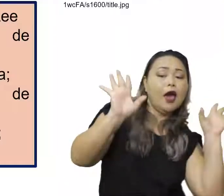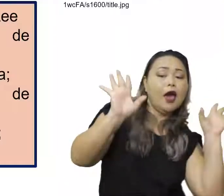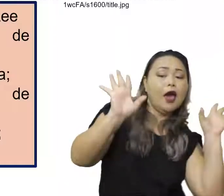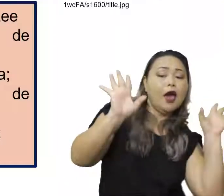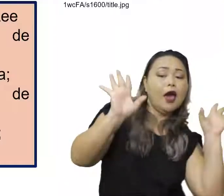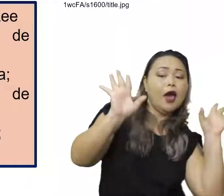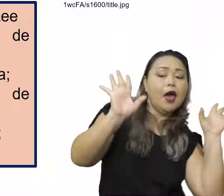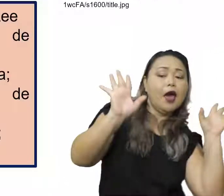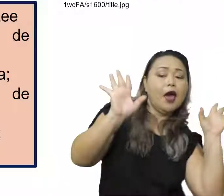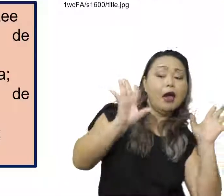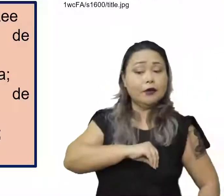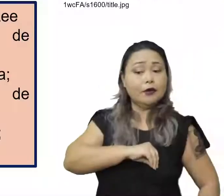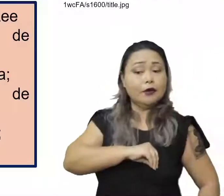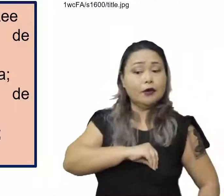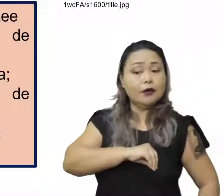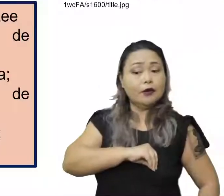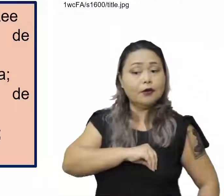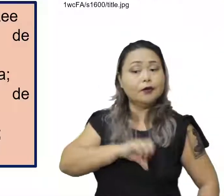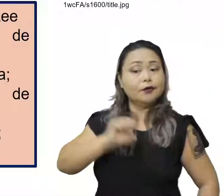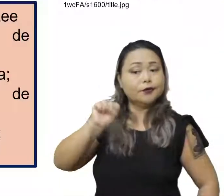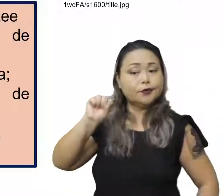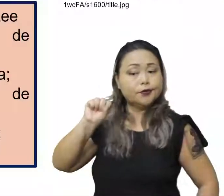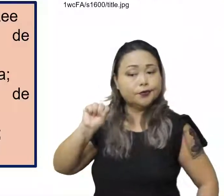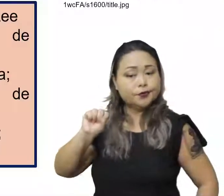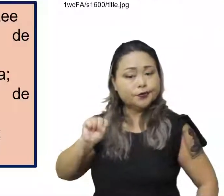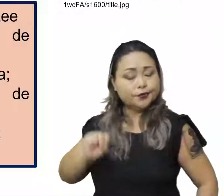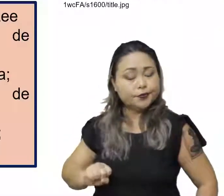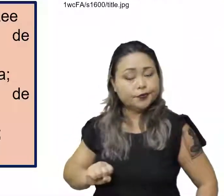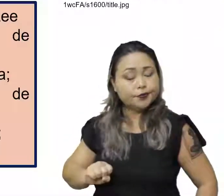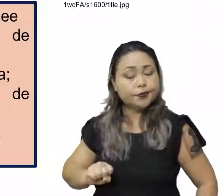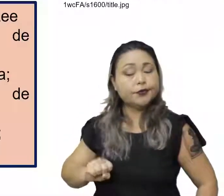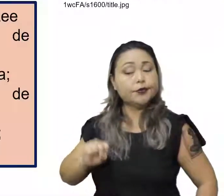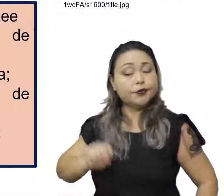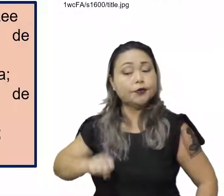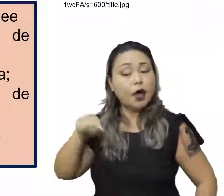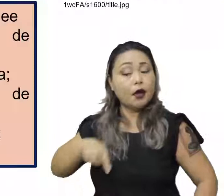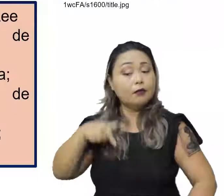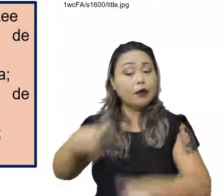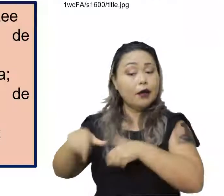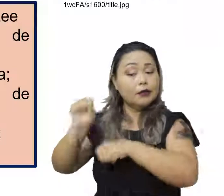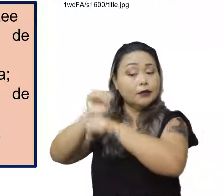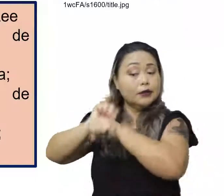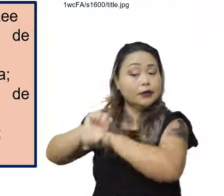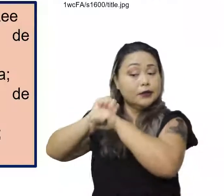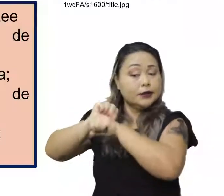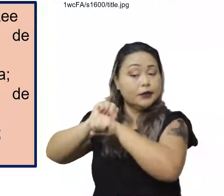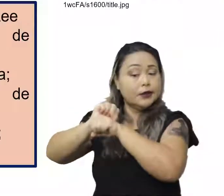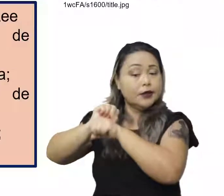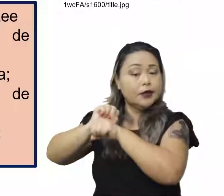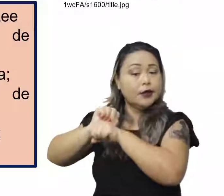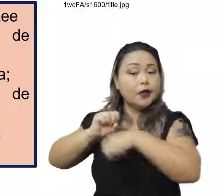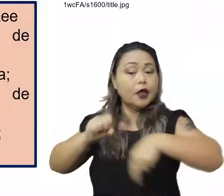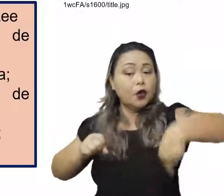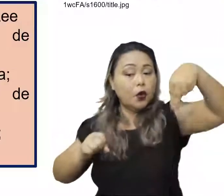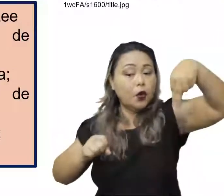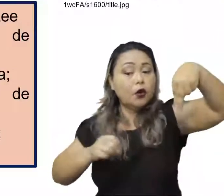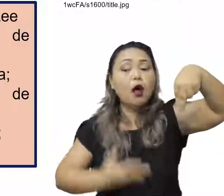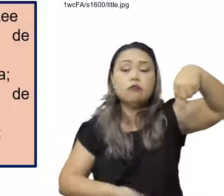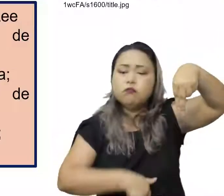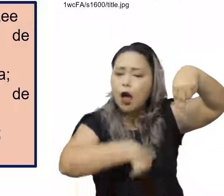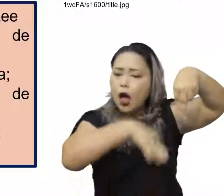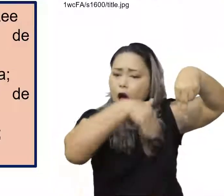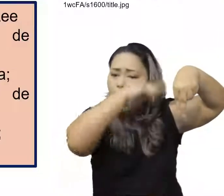assalariado. O Sul, exportação de produto com trabalho escravo. Esse Norte